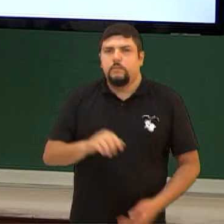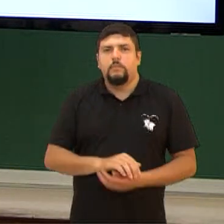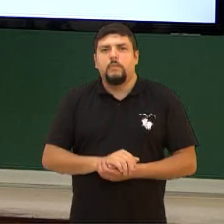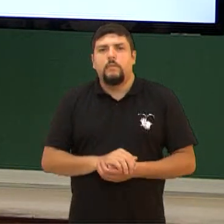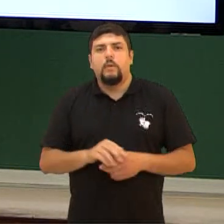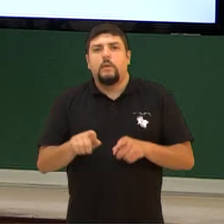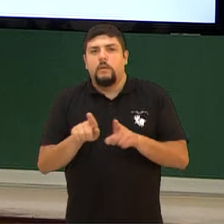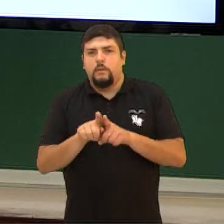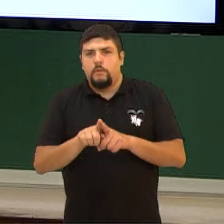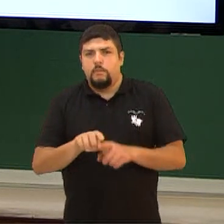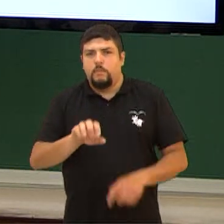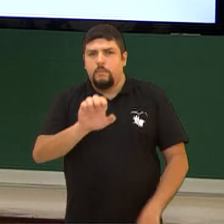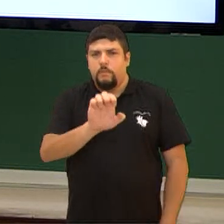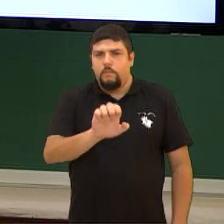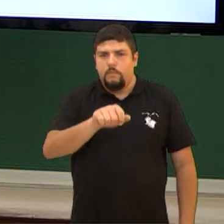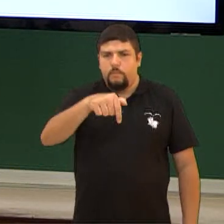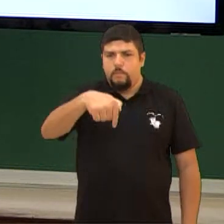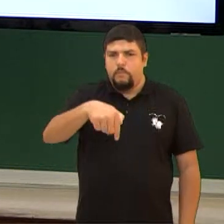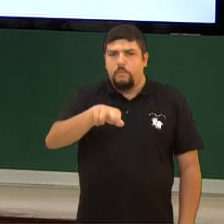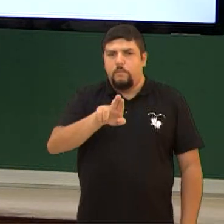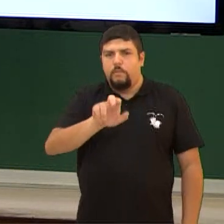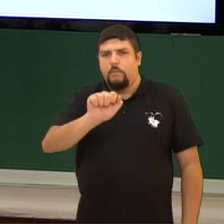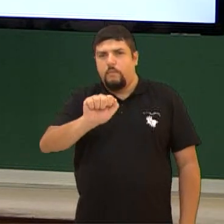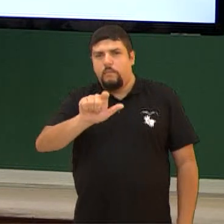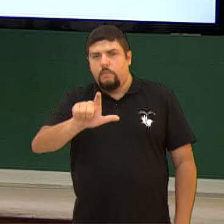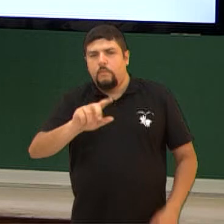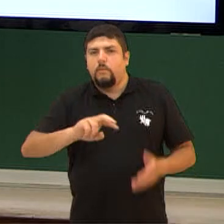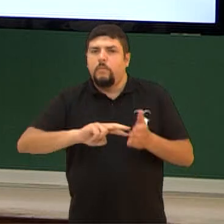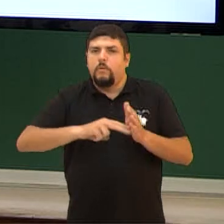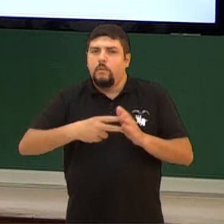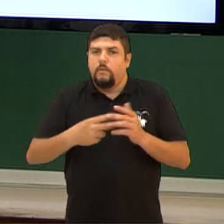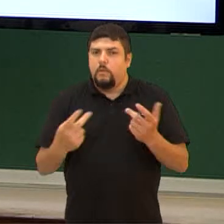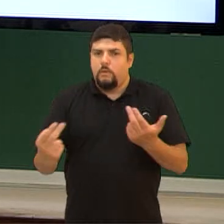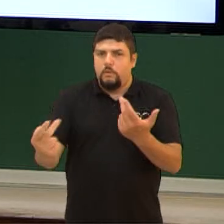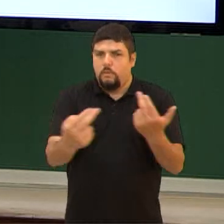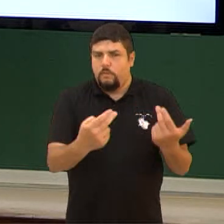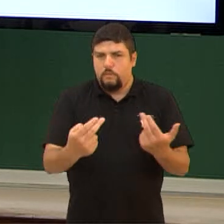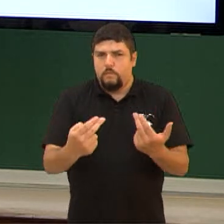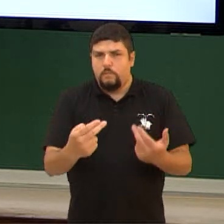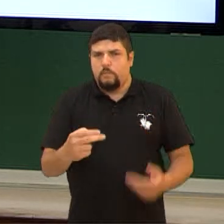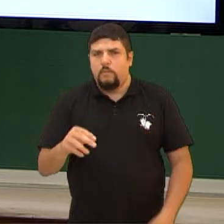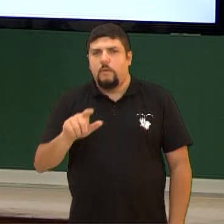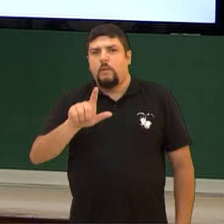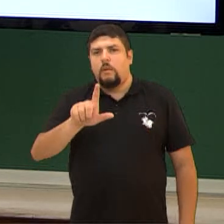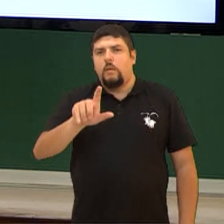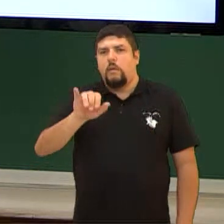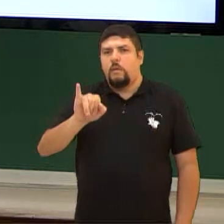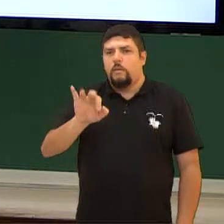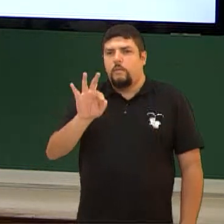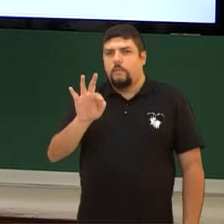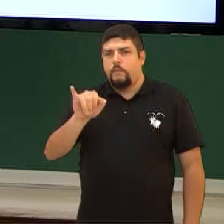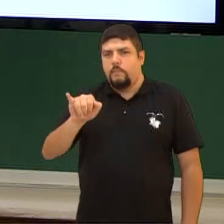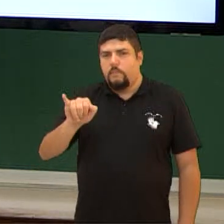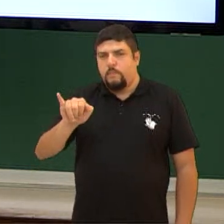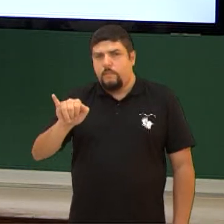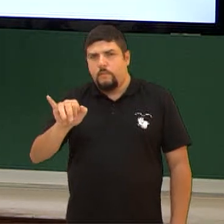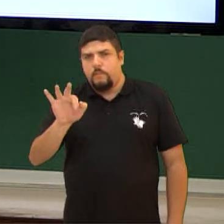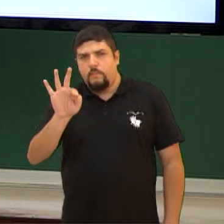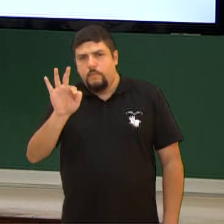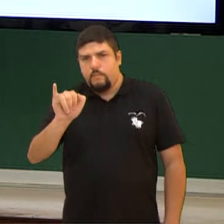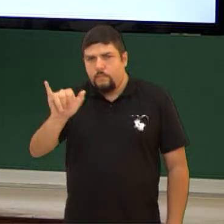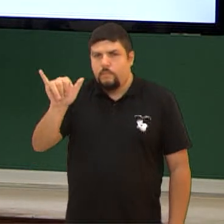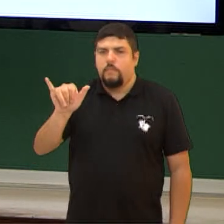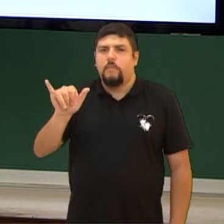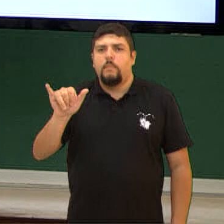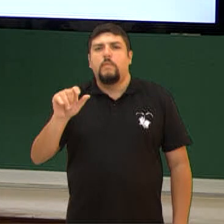a palavra equal, que significa igual, equality e igualdade. Então, duas palavras